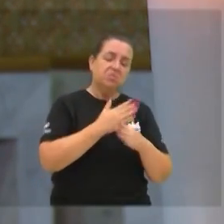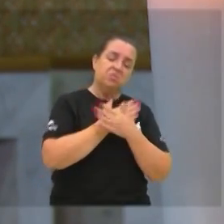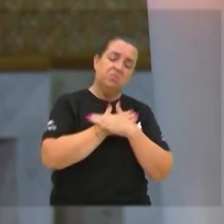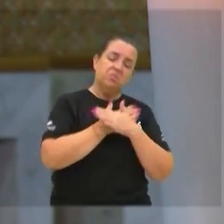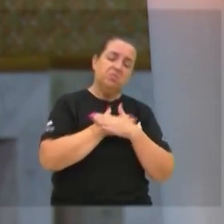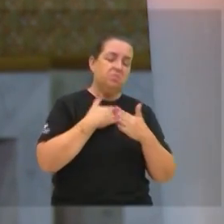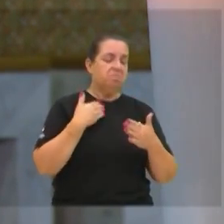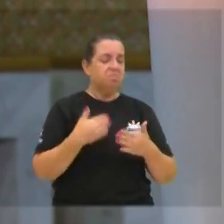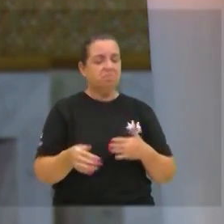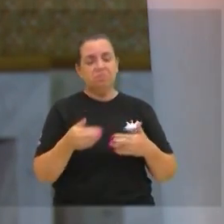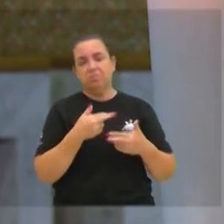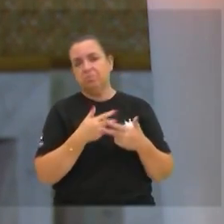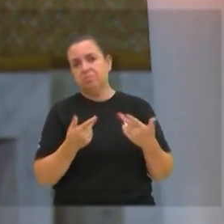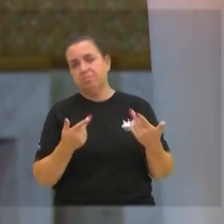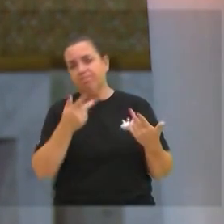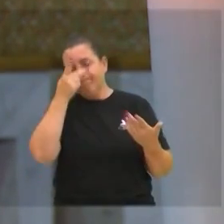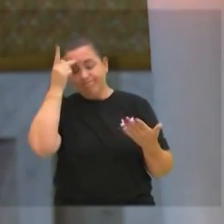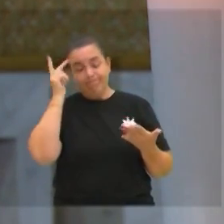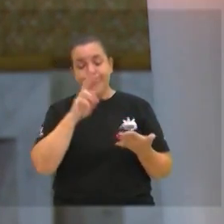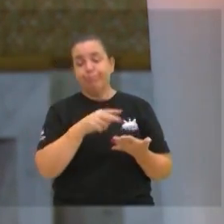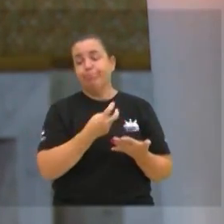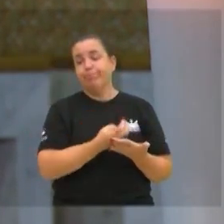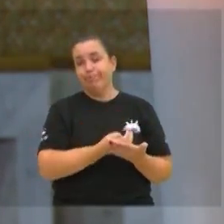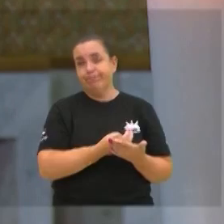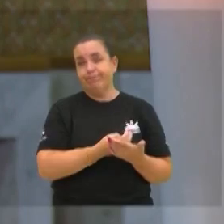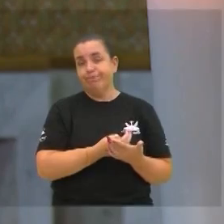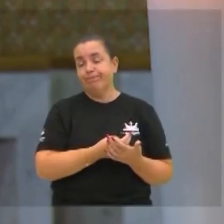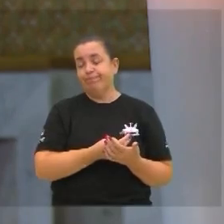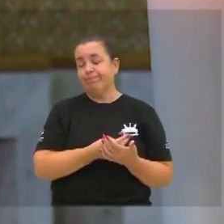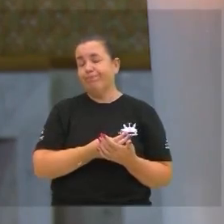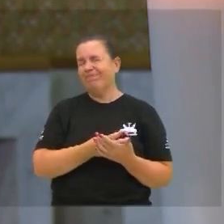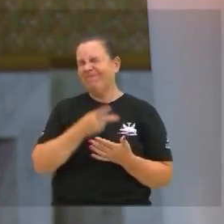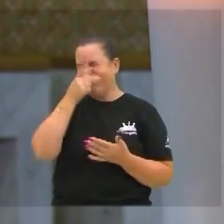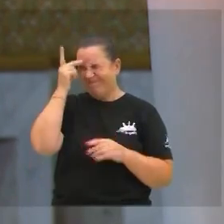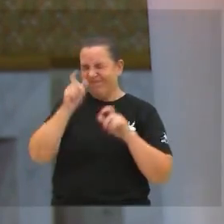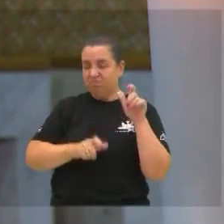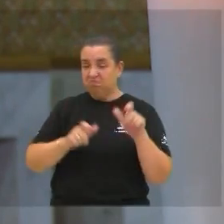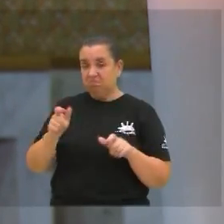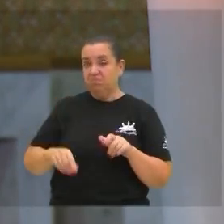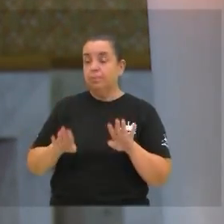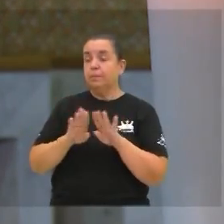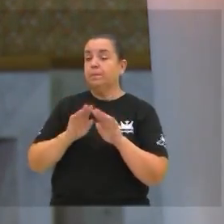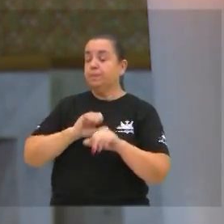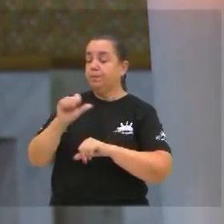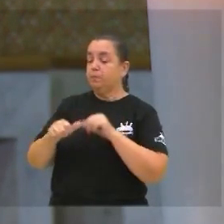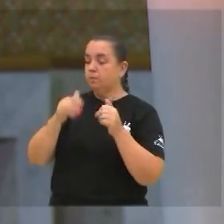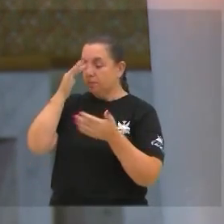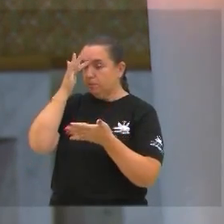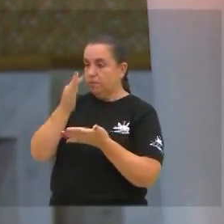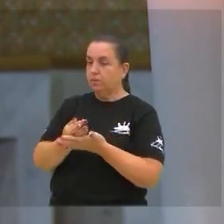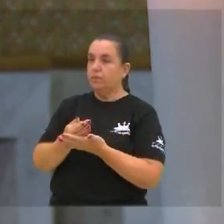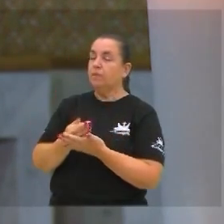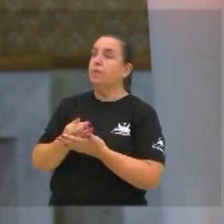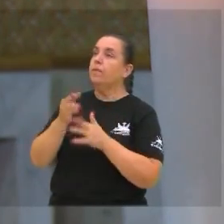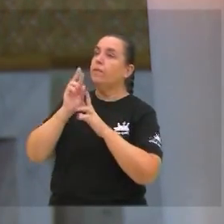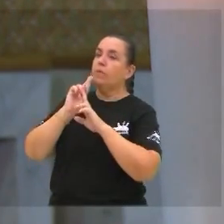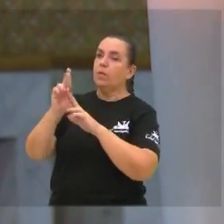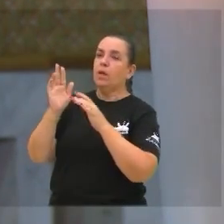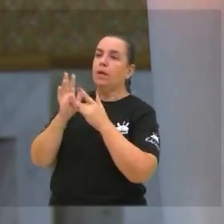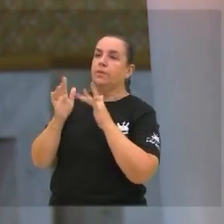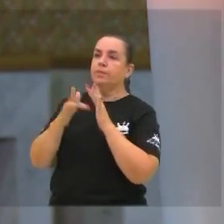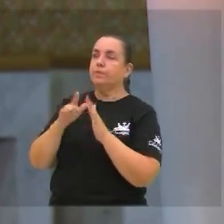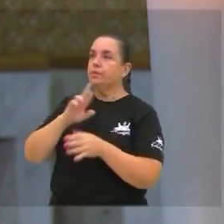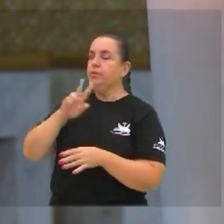e perdas de seus entes queridos, para que possam renovar a fé e a esperança no Cristo, Senhor da